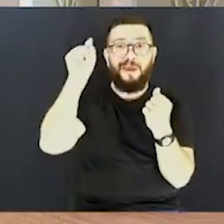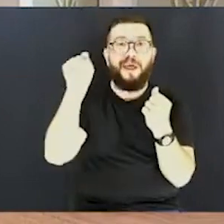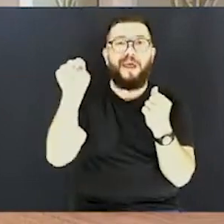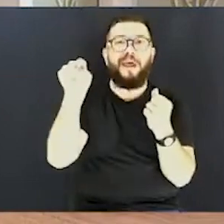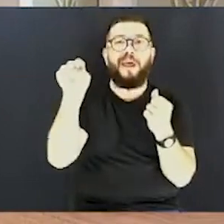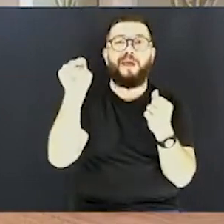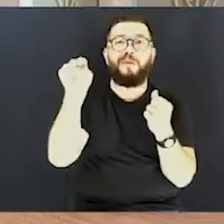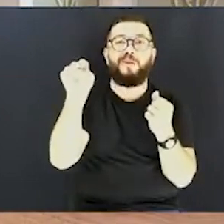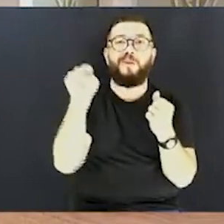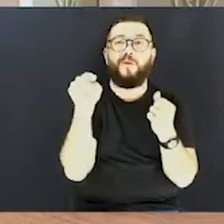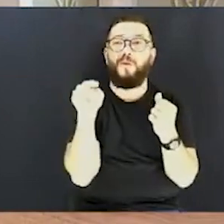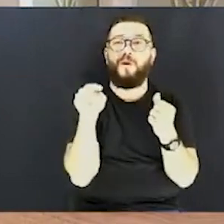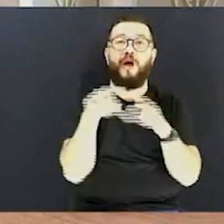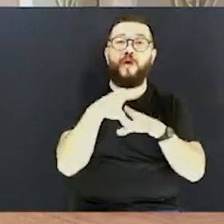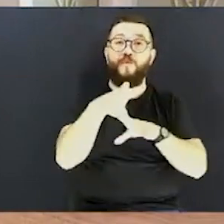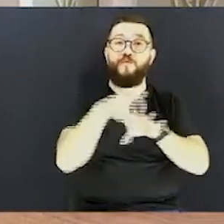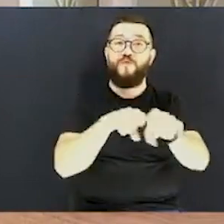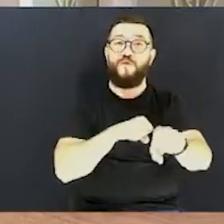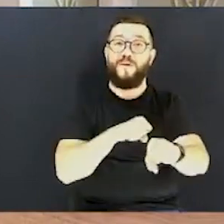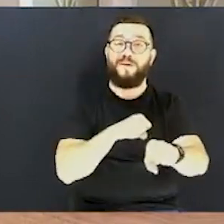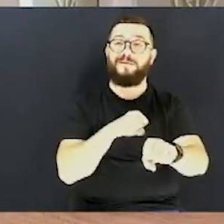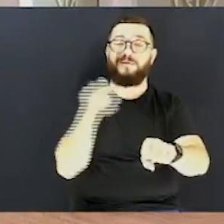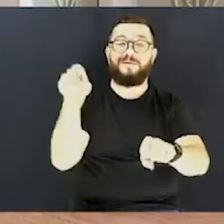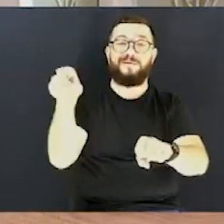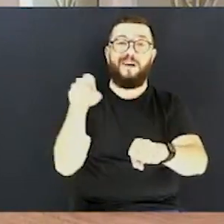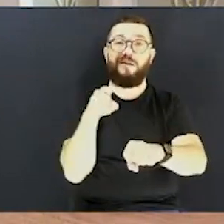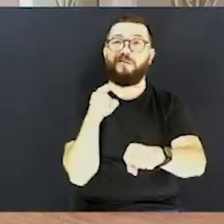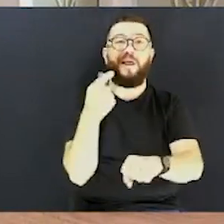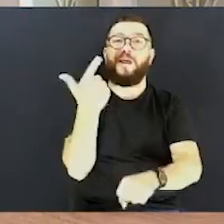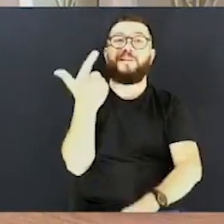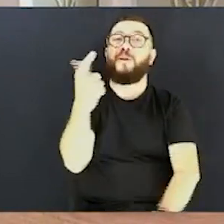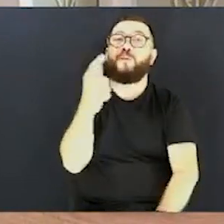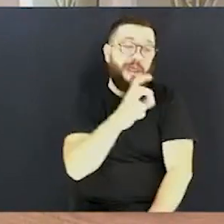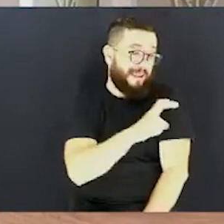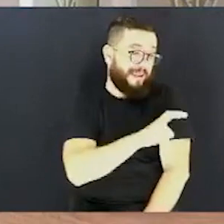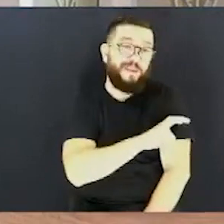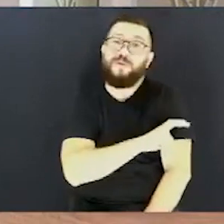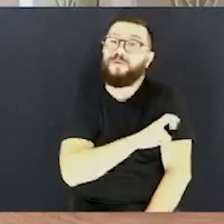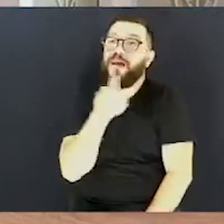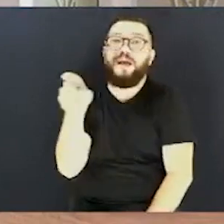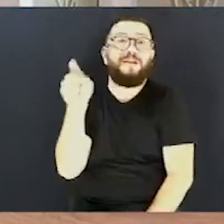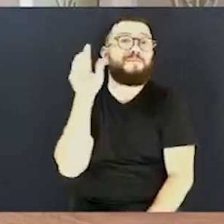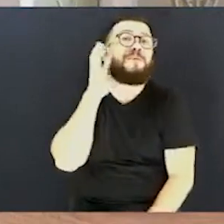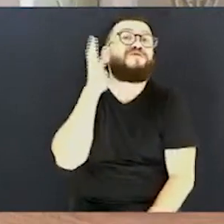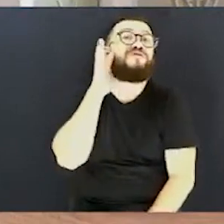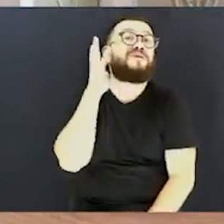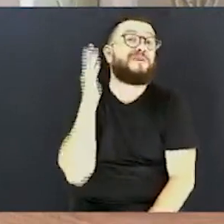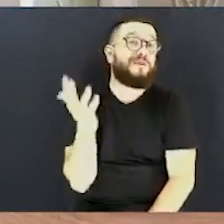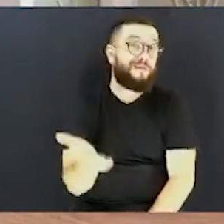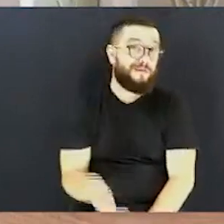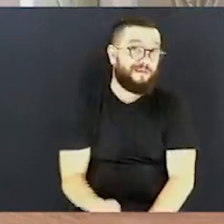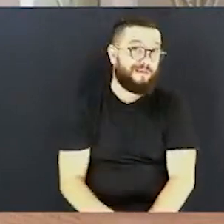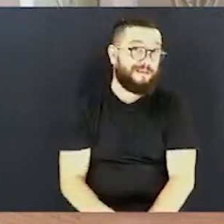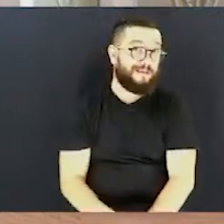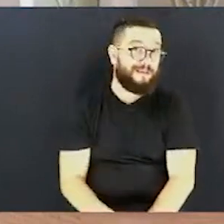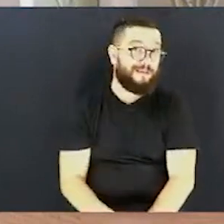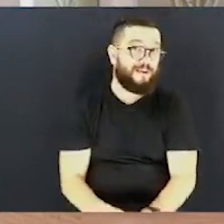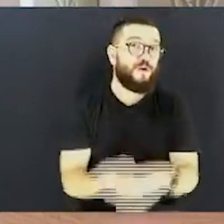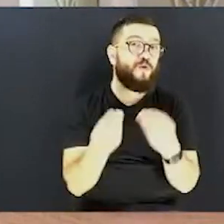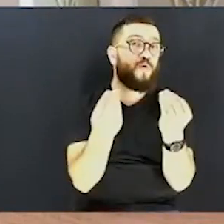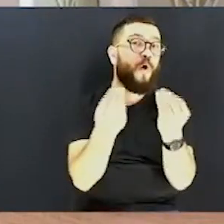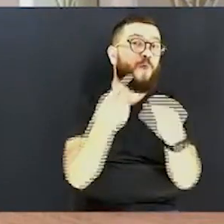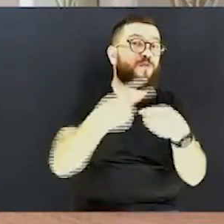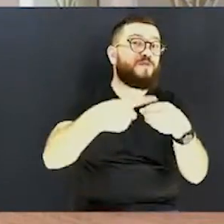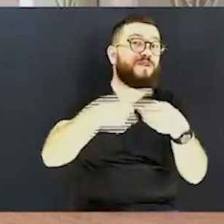grau completo, e é prefeito da cidade. Se imagine o grau do desenvolvimento do município